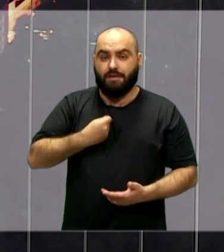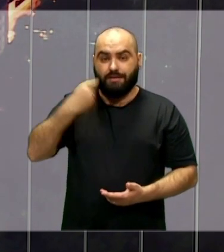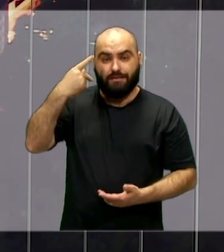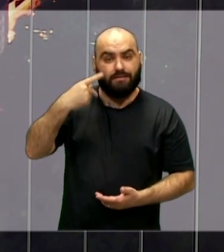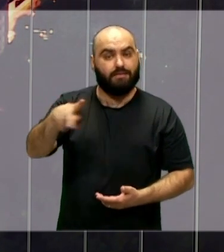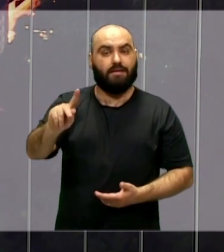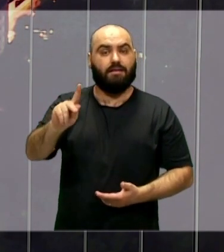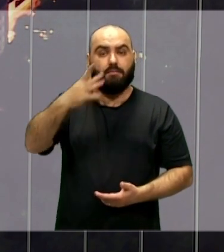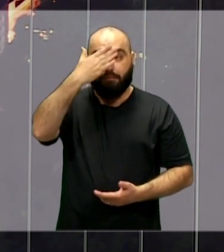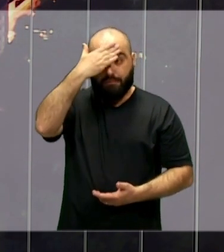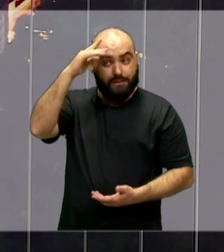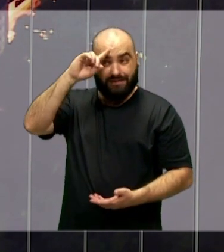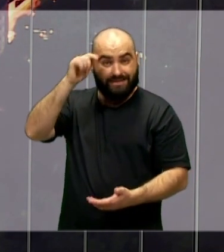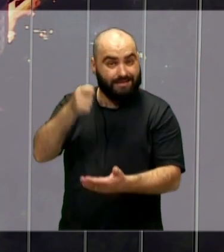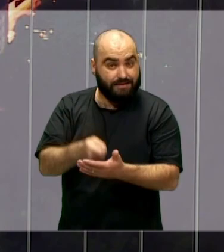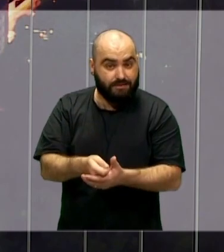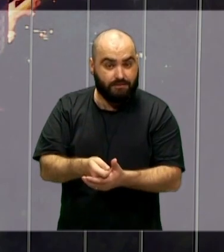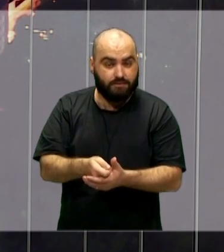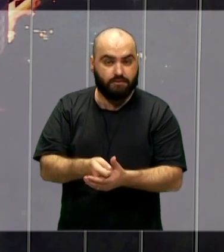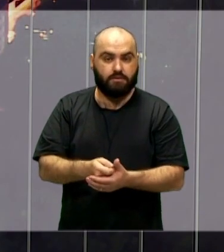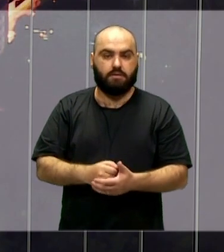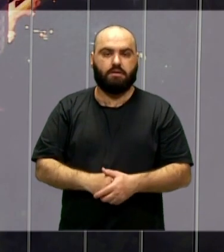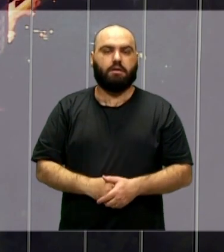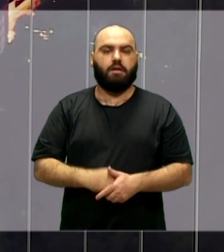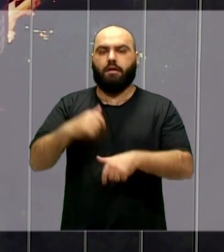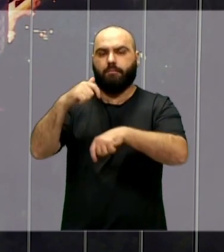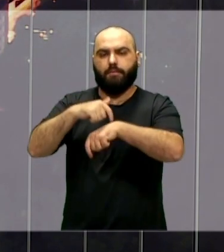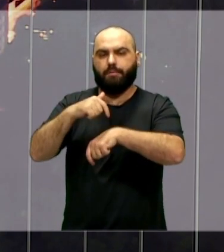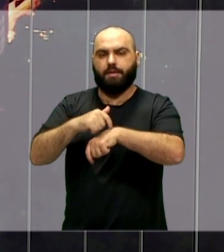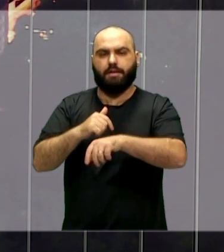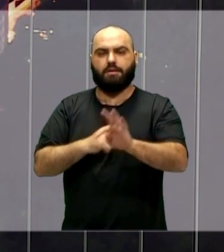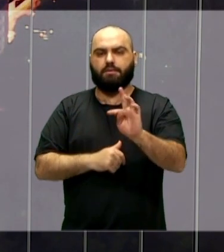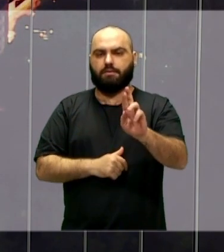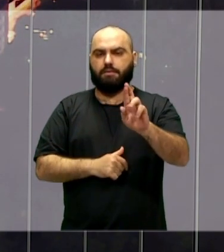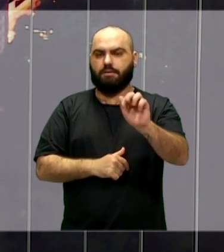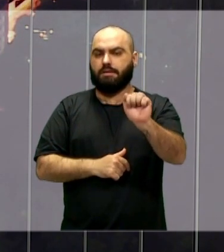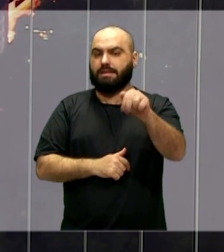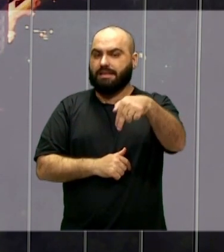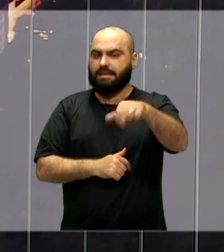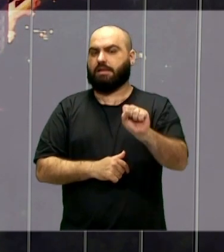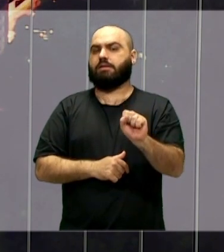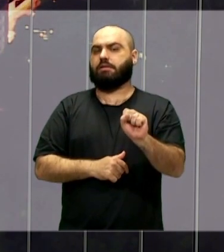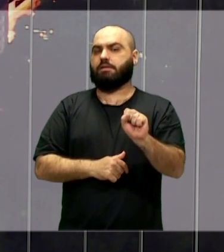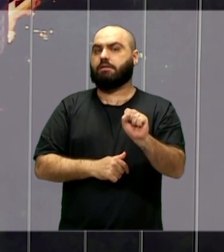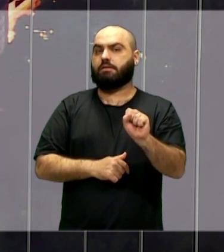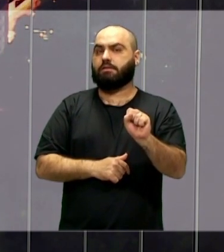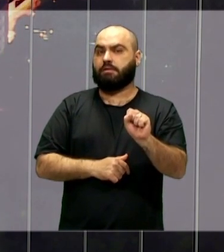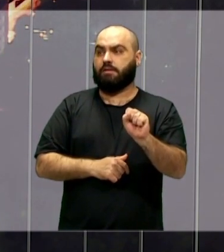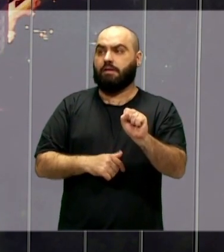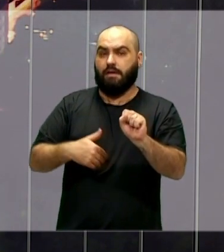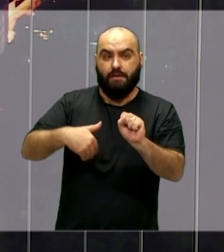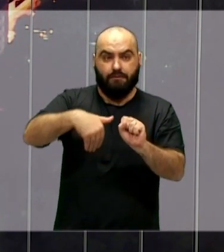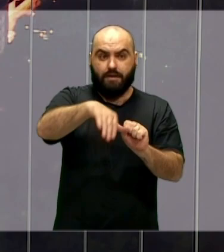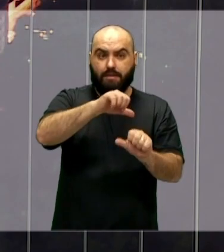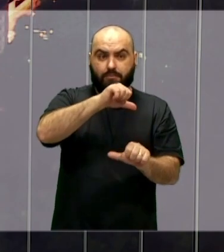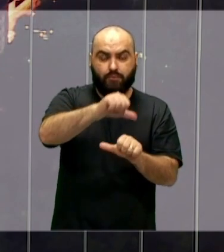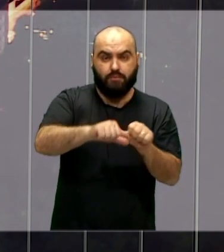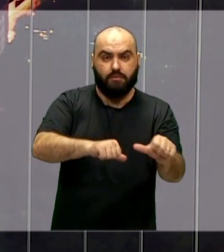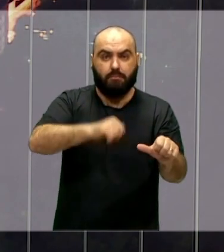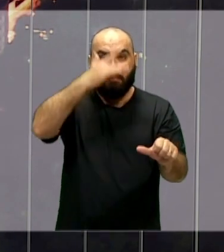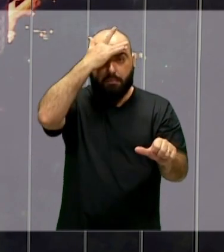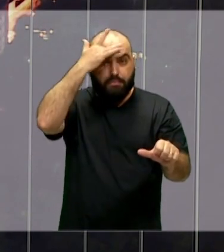de processo transexualizador ou vai passar pela transição, muita gente acha que é uma receita de